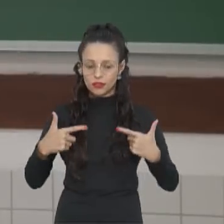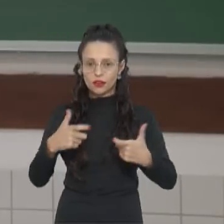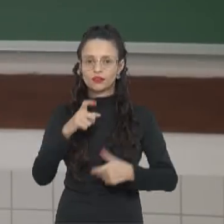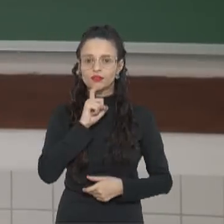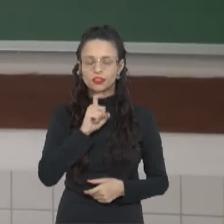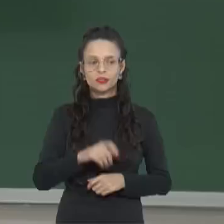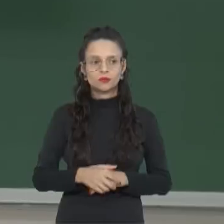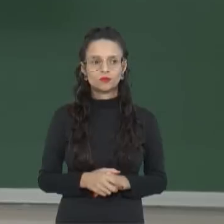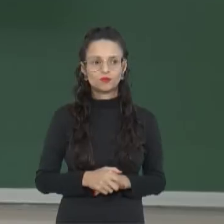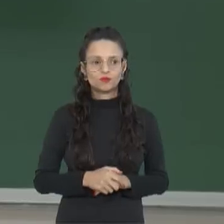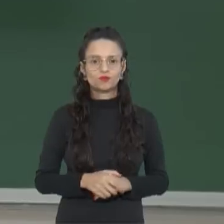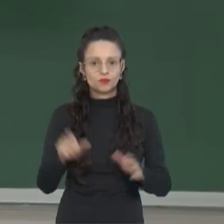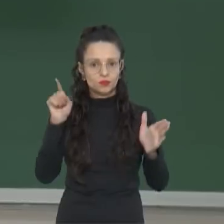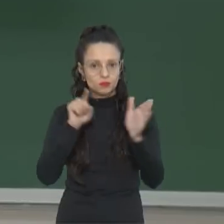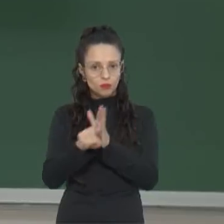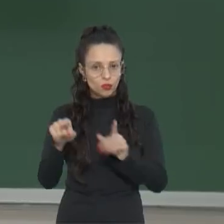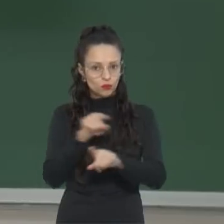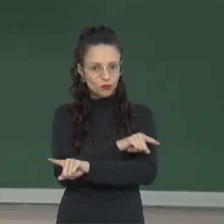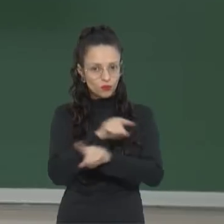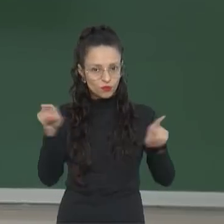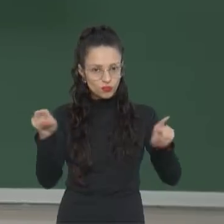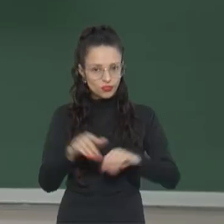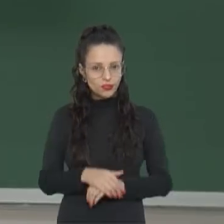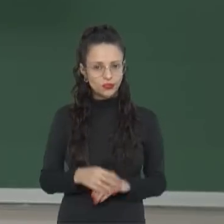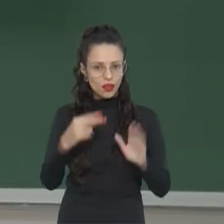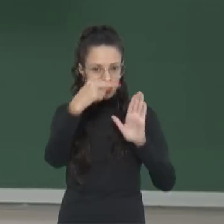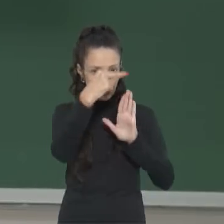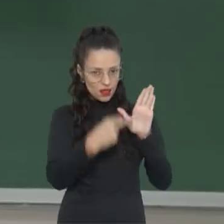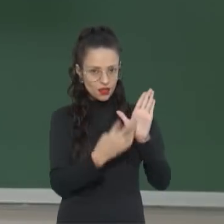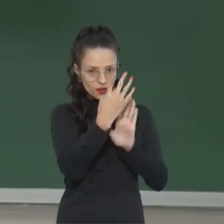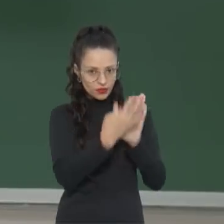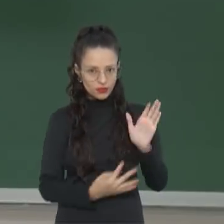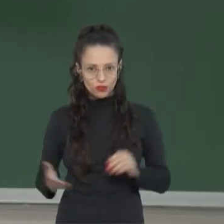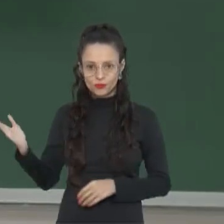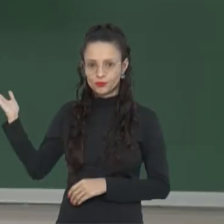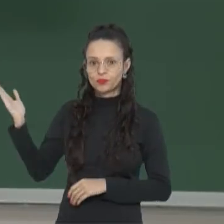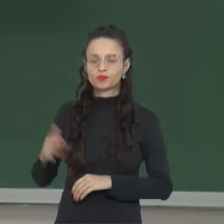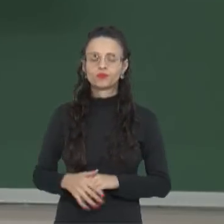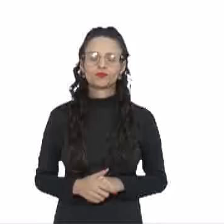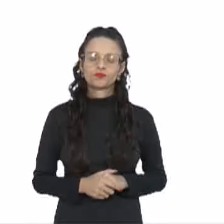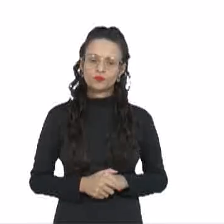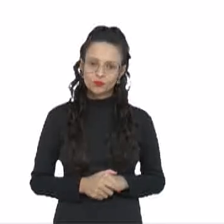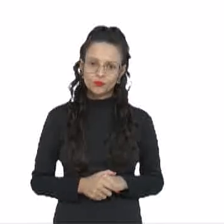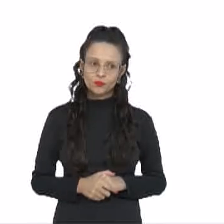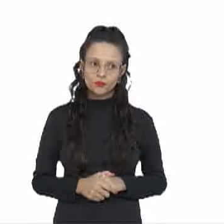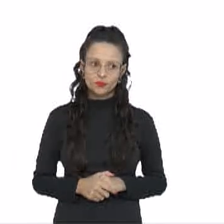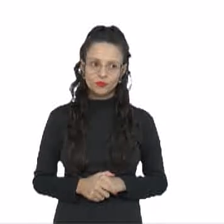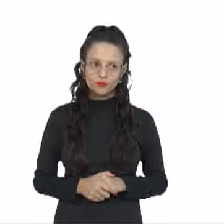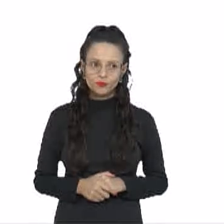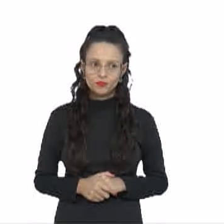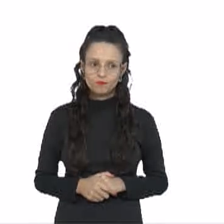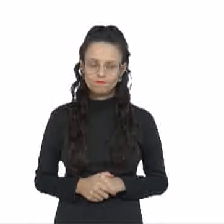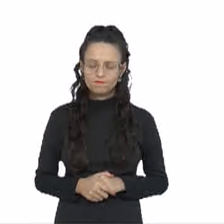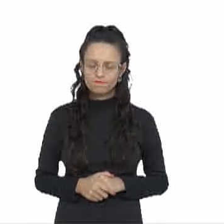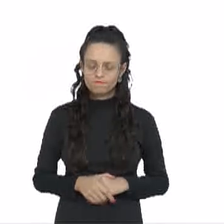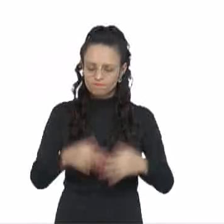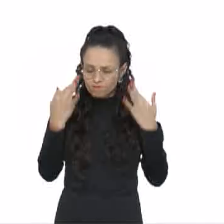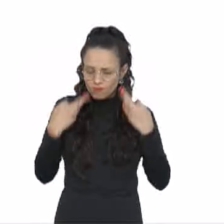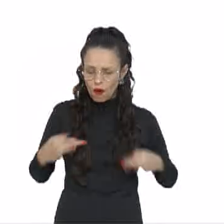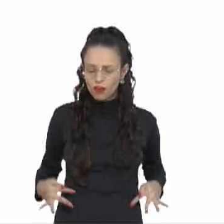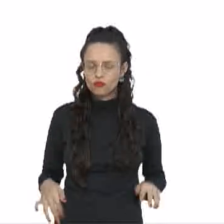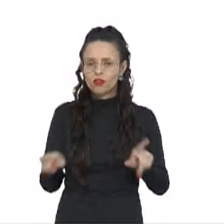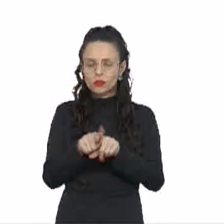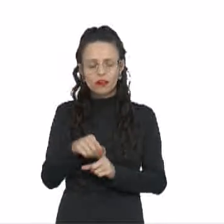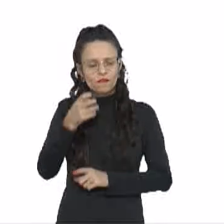Pergunta para você, leia o texto junto comigo para você ter uma ideiazinha. Machucados e frustrados por